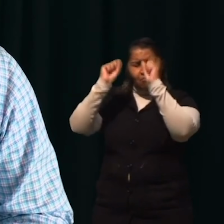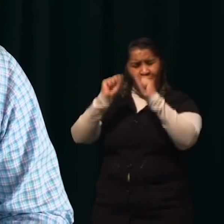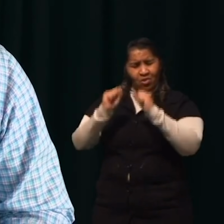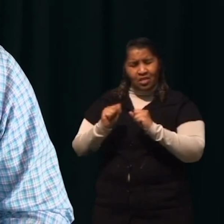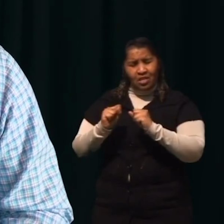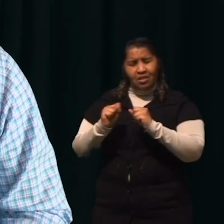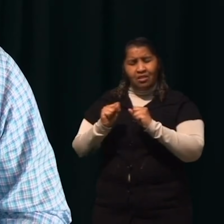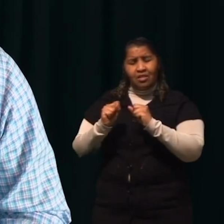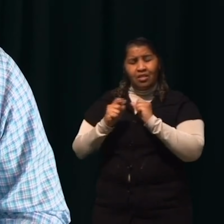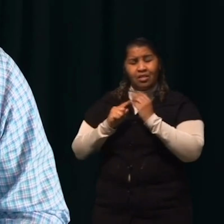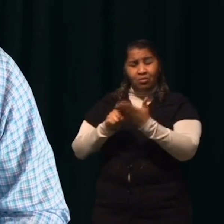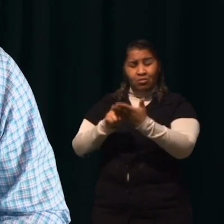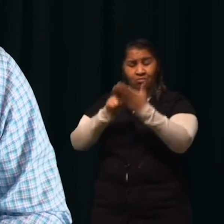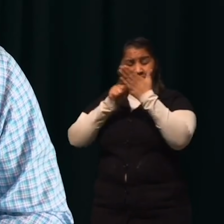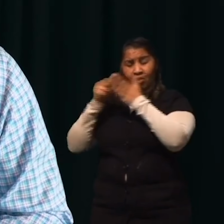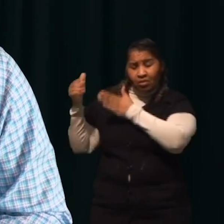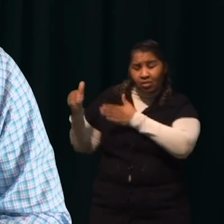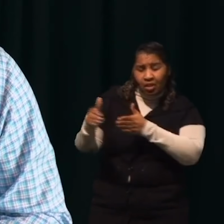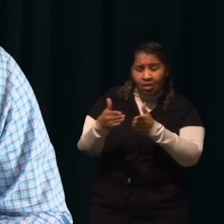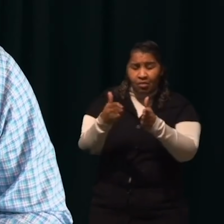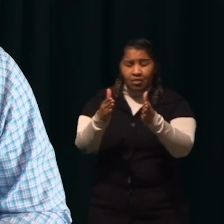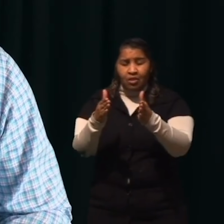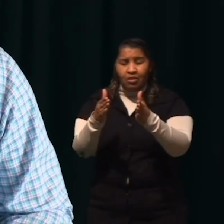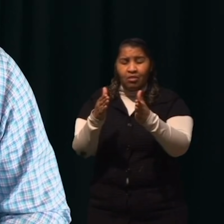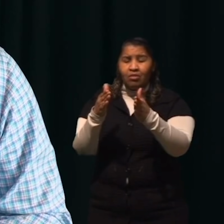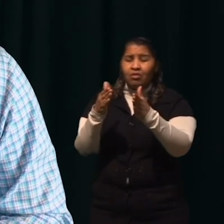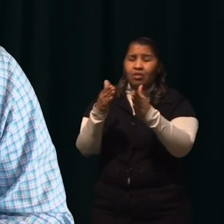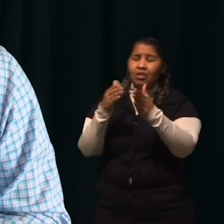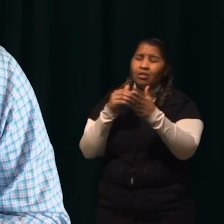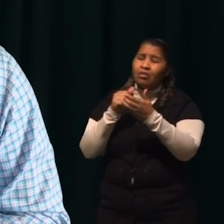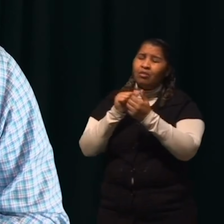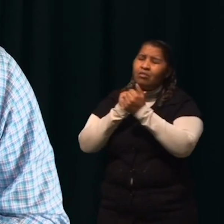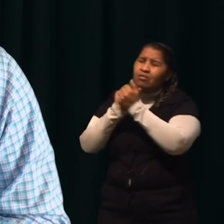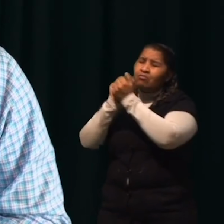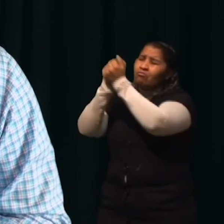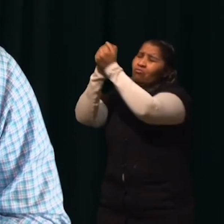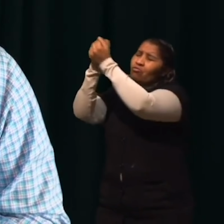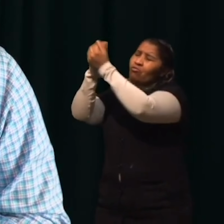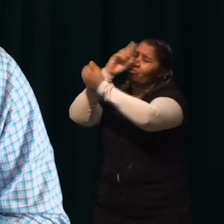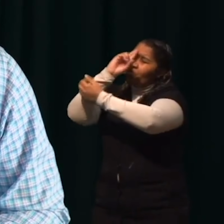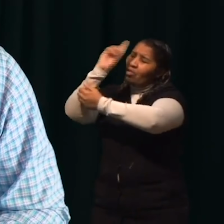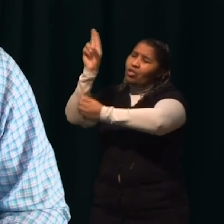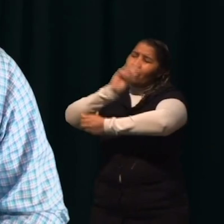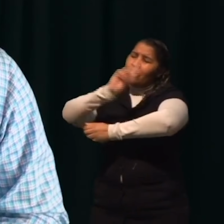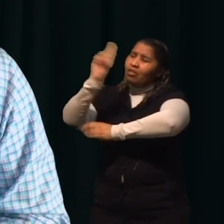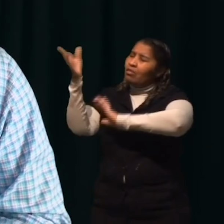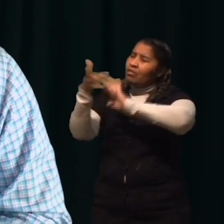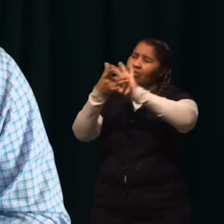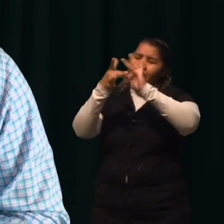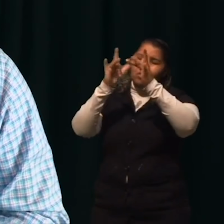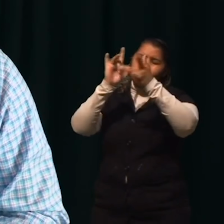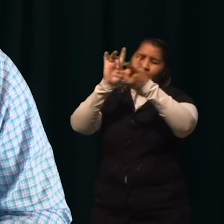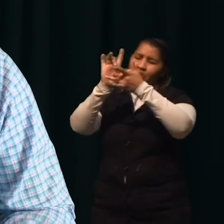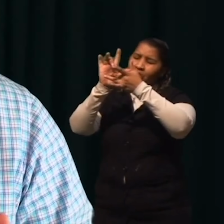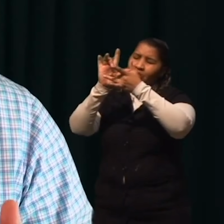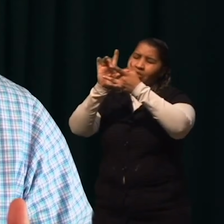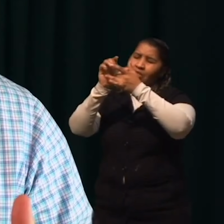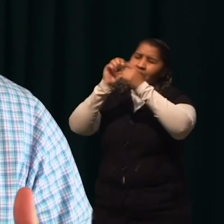poder como aquele que nos guia na verdade e nos leva para bem pertinho do Senhor. Em nome de